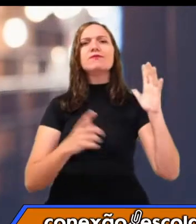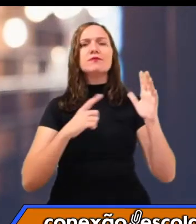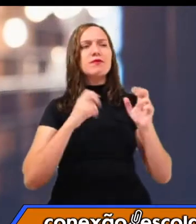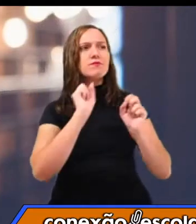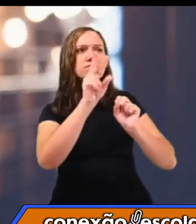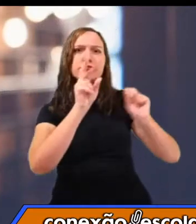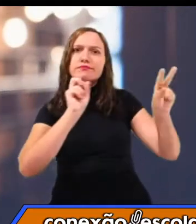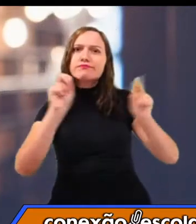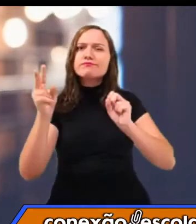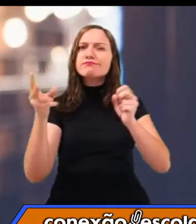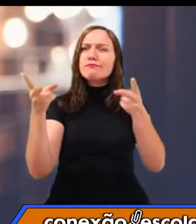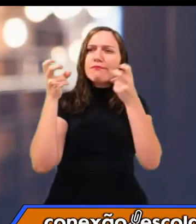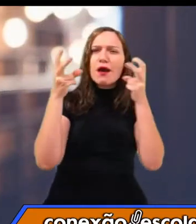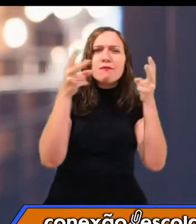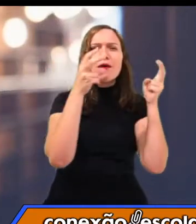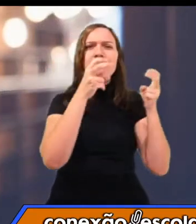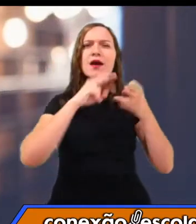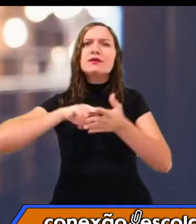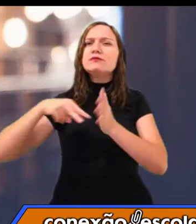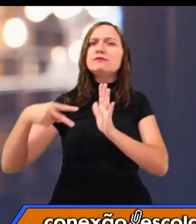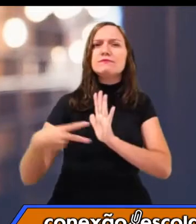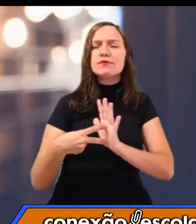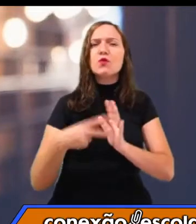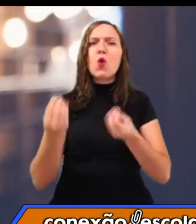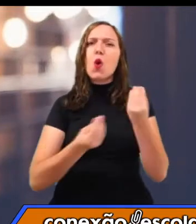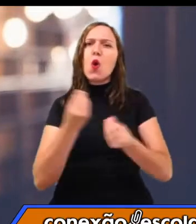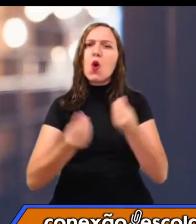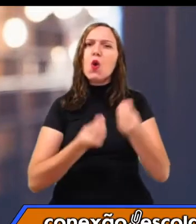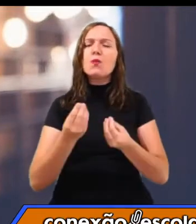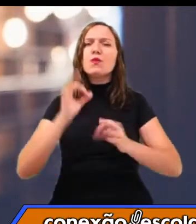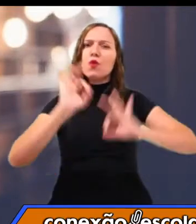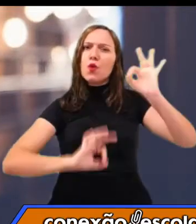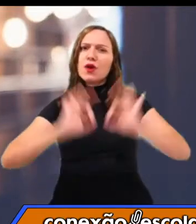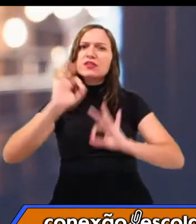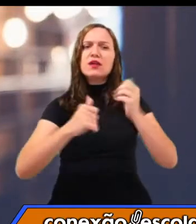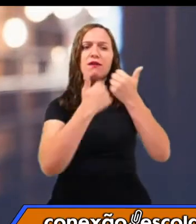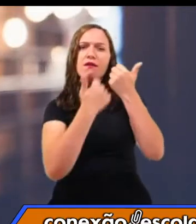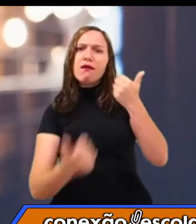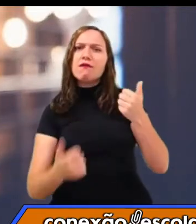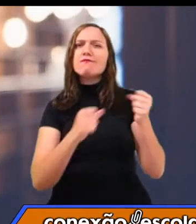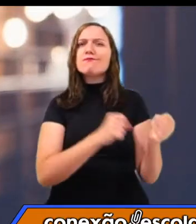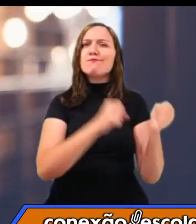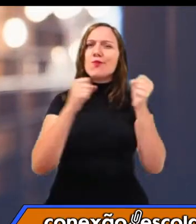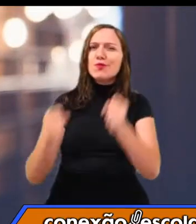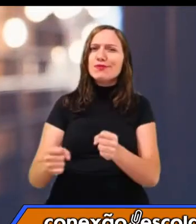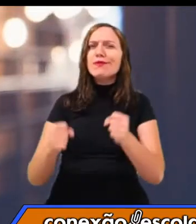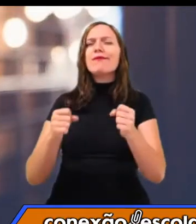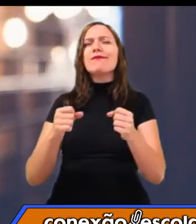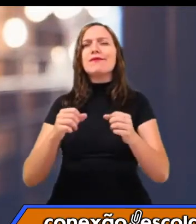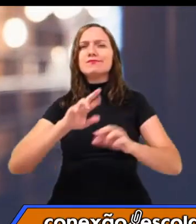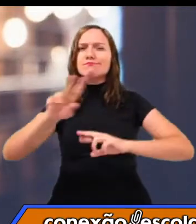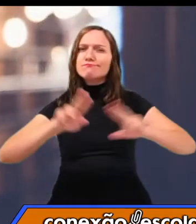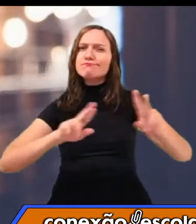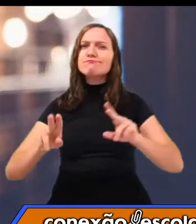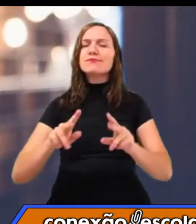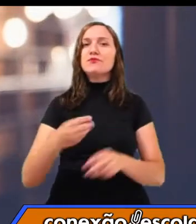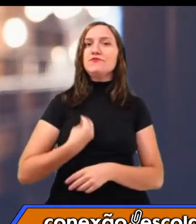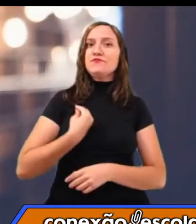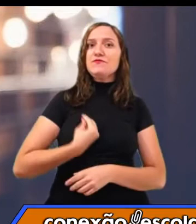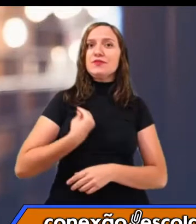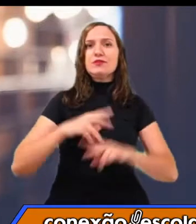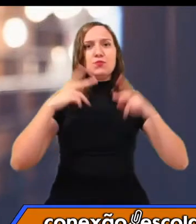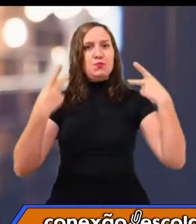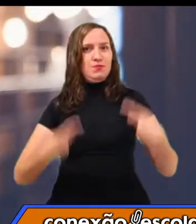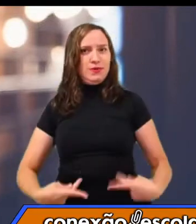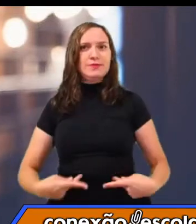na forma de organizar o poder, né? E todas as dimensões da vida humana, né? Então,